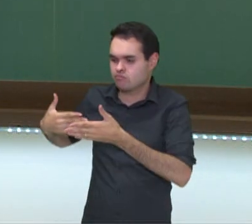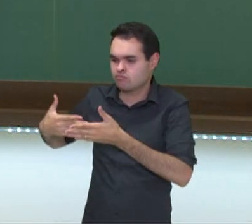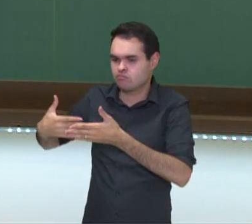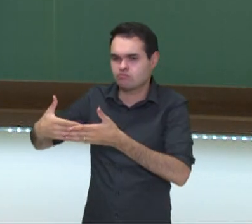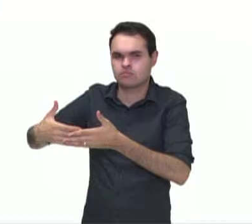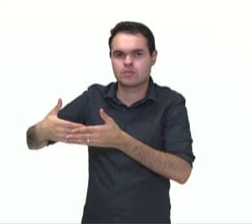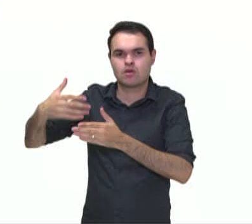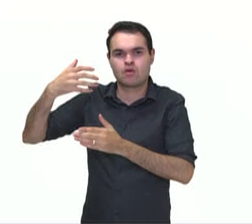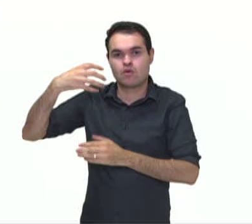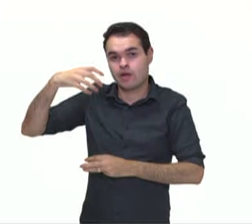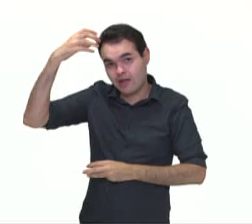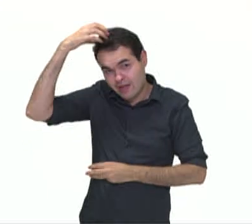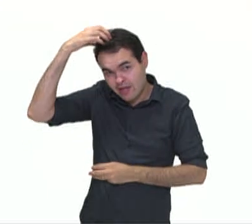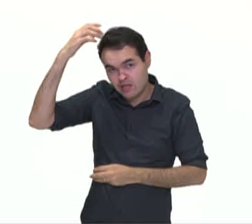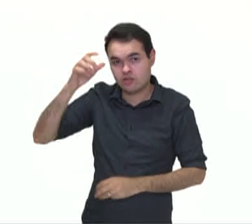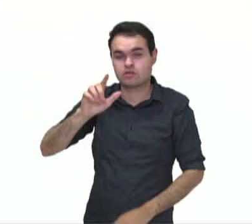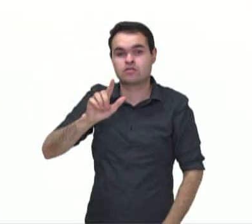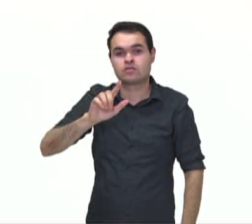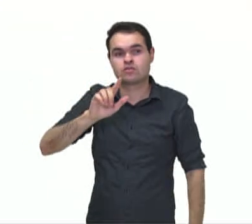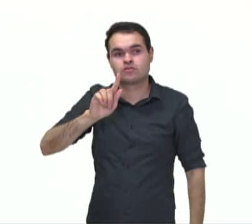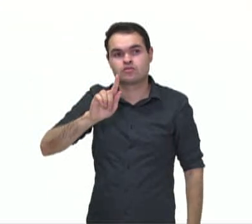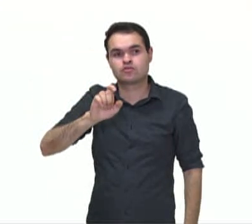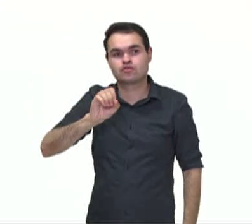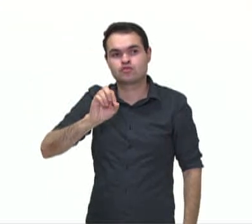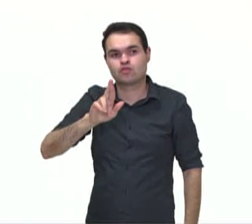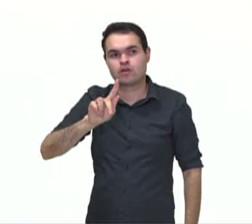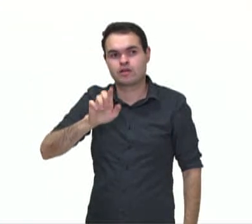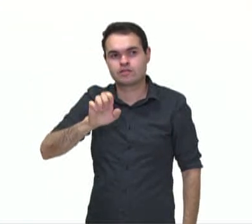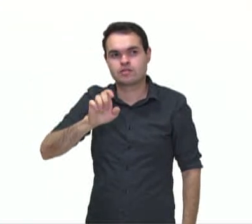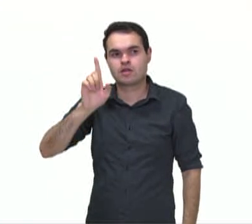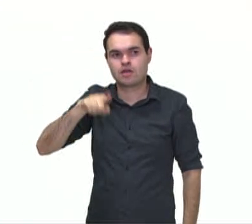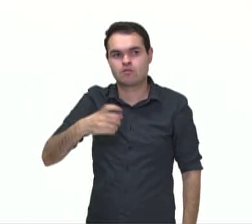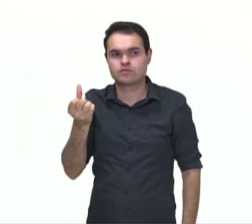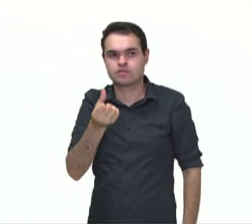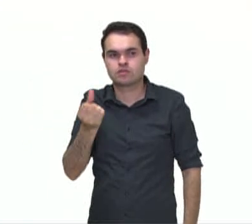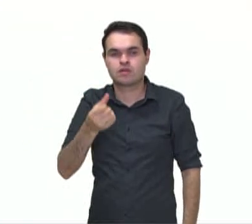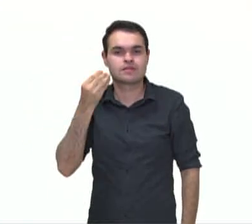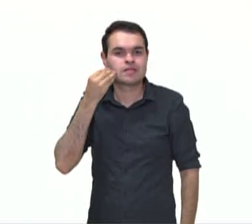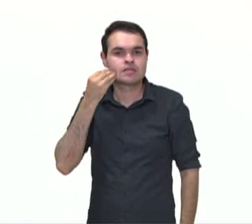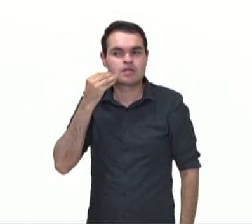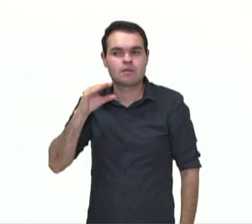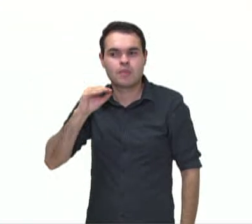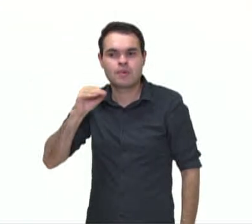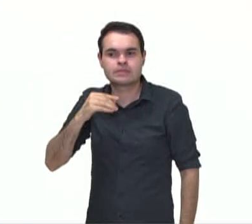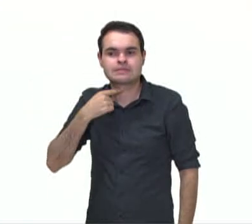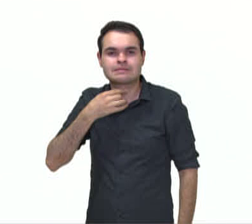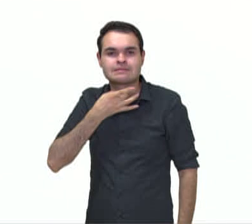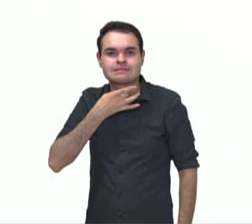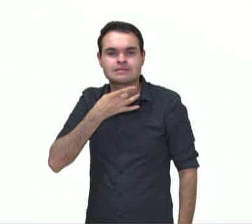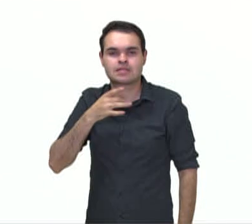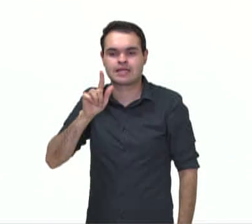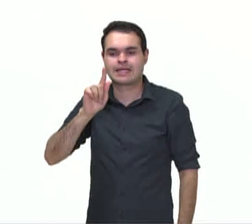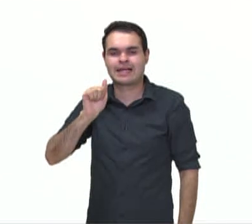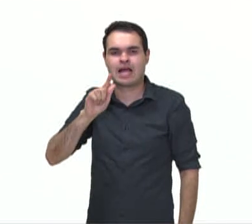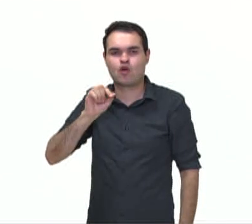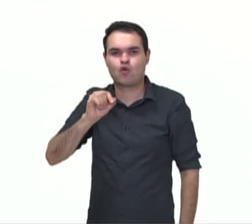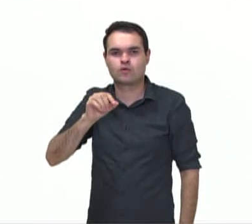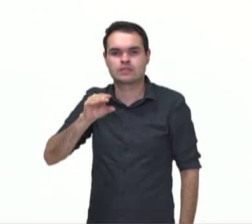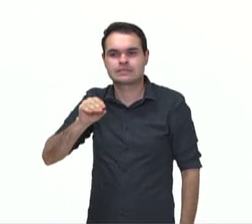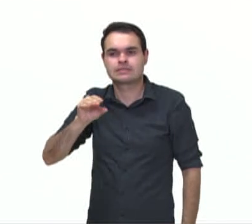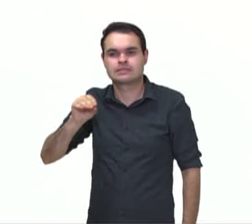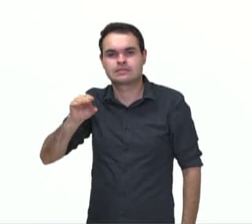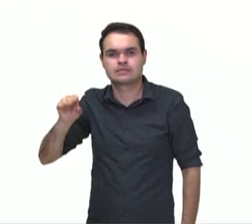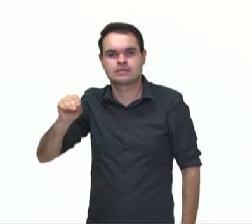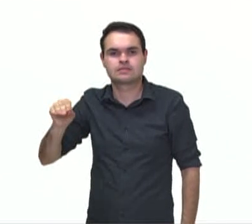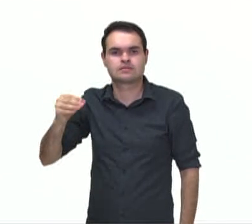rei Jorge VI. Esse rei da Inglaterra, busca superar a gagueira através de algumas técnicas não